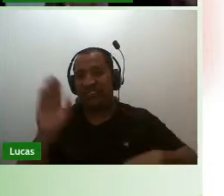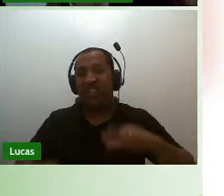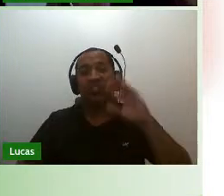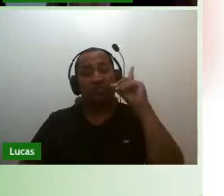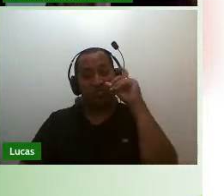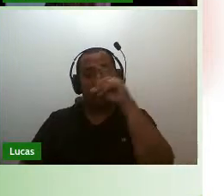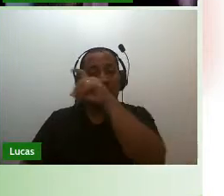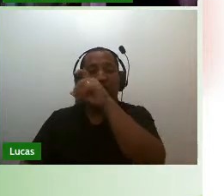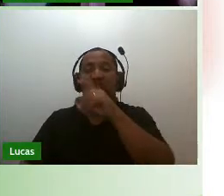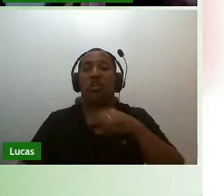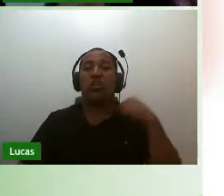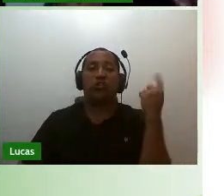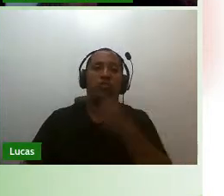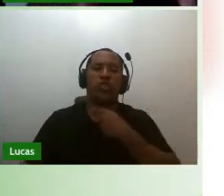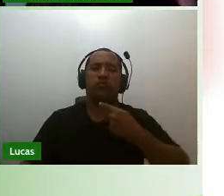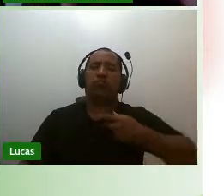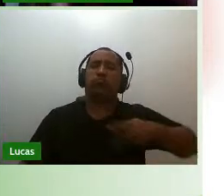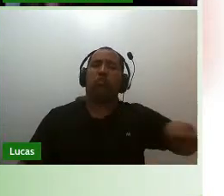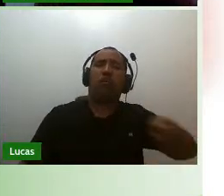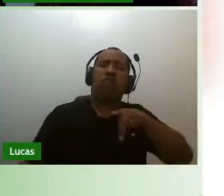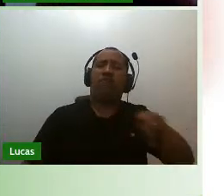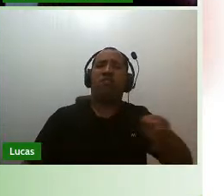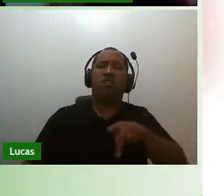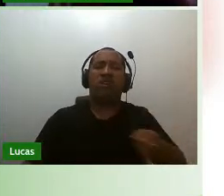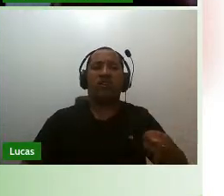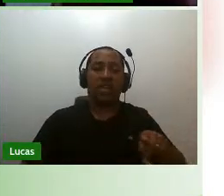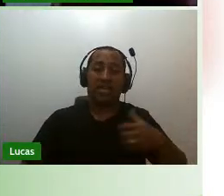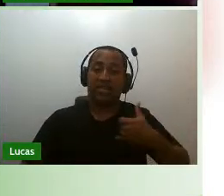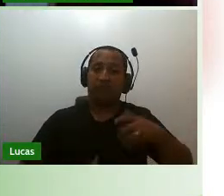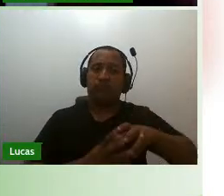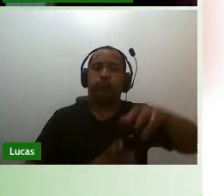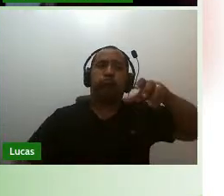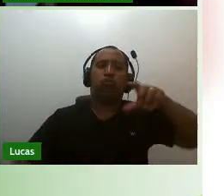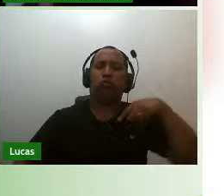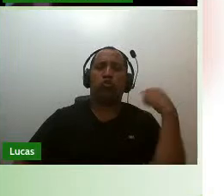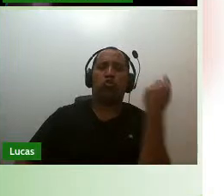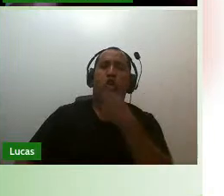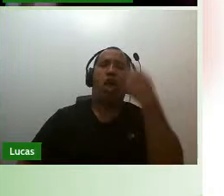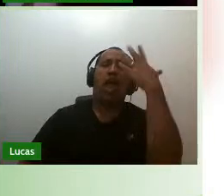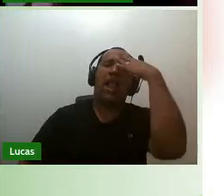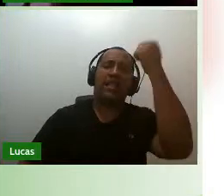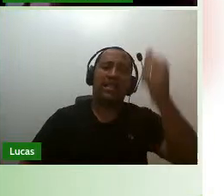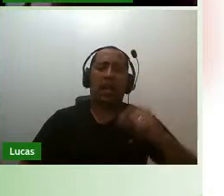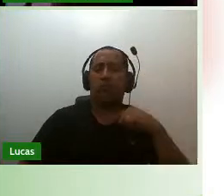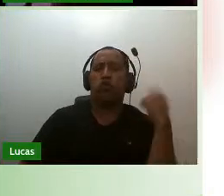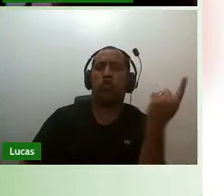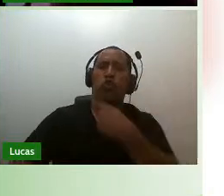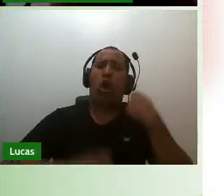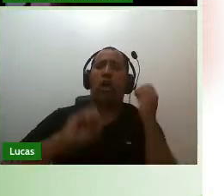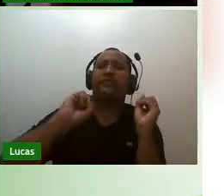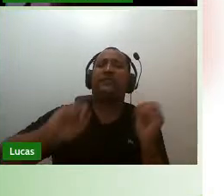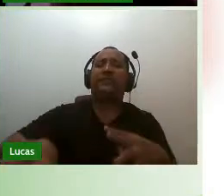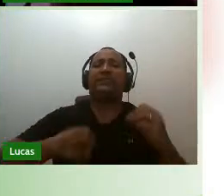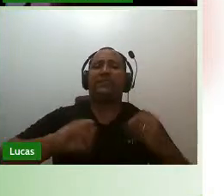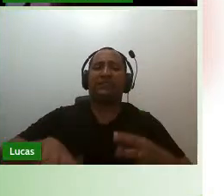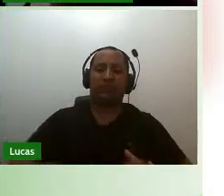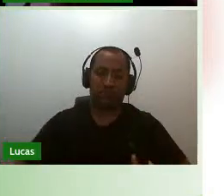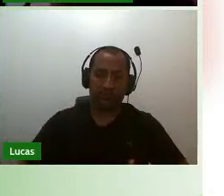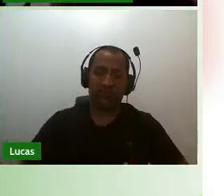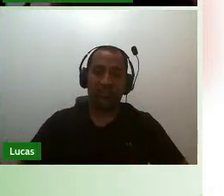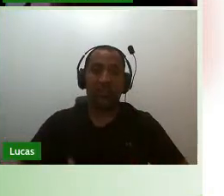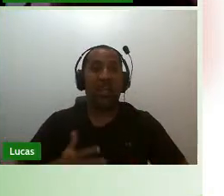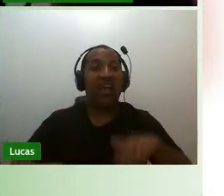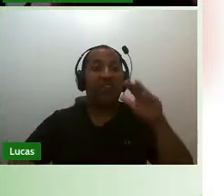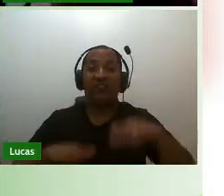A gente tem o tom professoral, nós mais velhos, somos nós que sabemos, nós que ensinamos. A gente muitas vezes